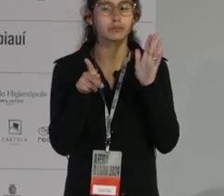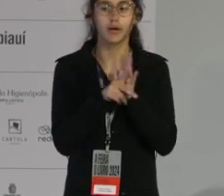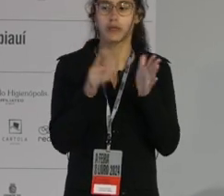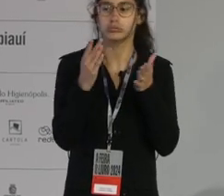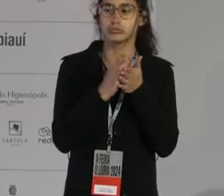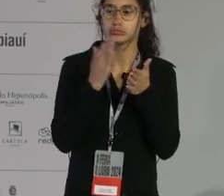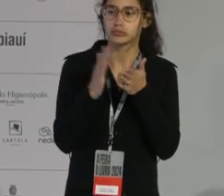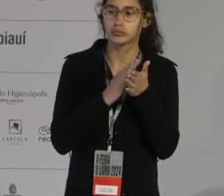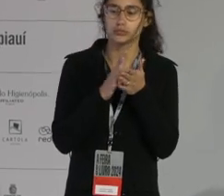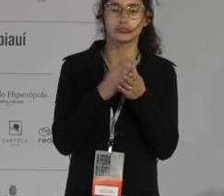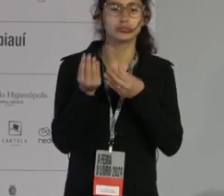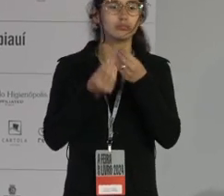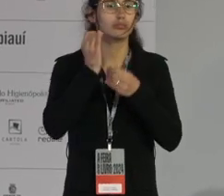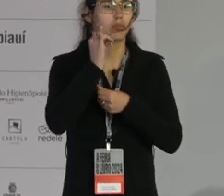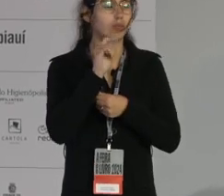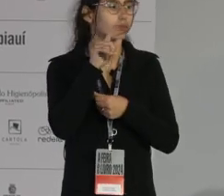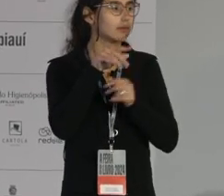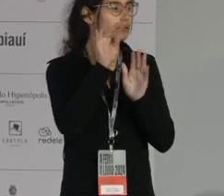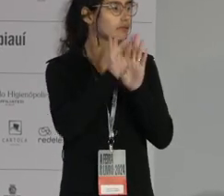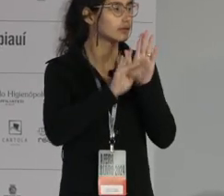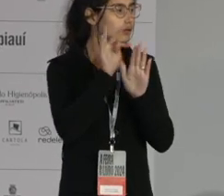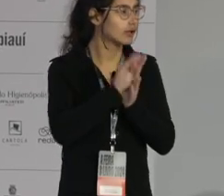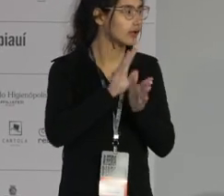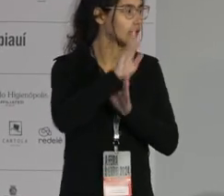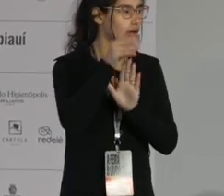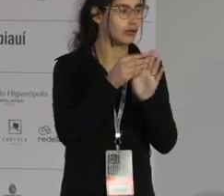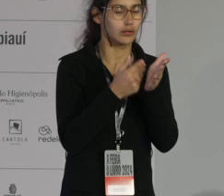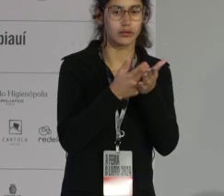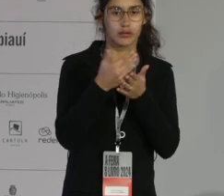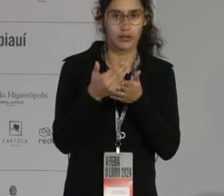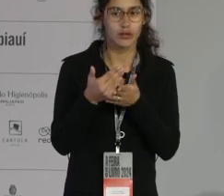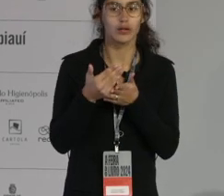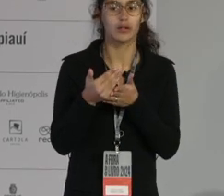livro. De contos, foi esse texto que seria inicialmente